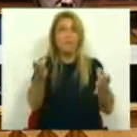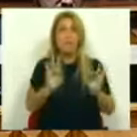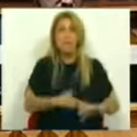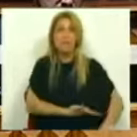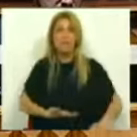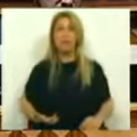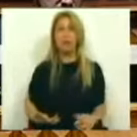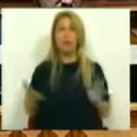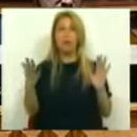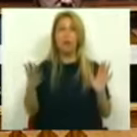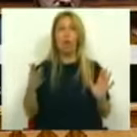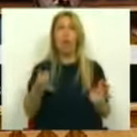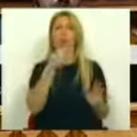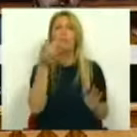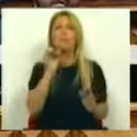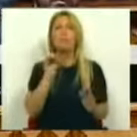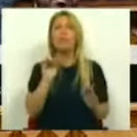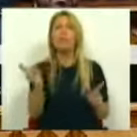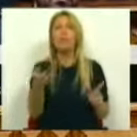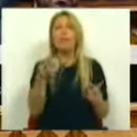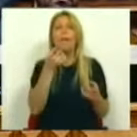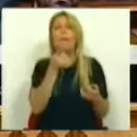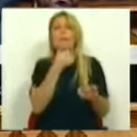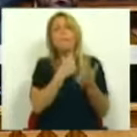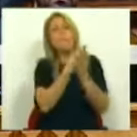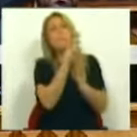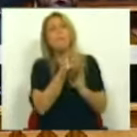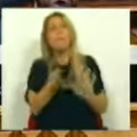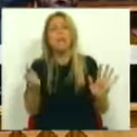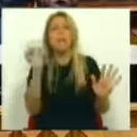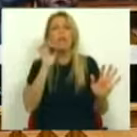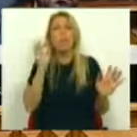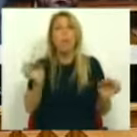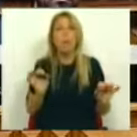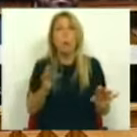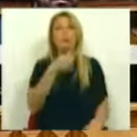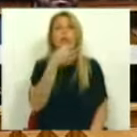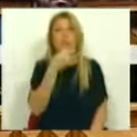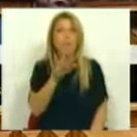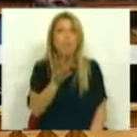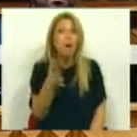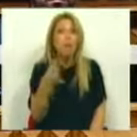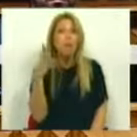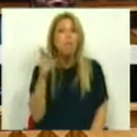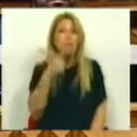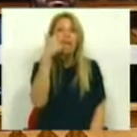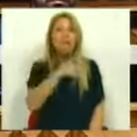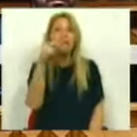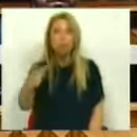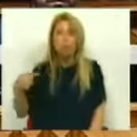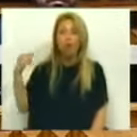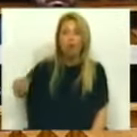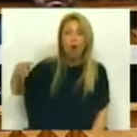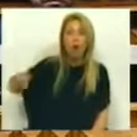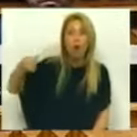uma medida despicienda, estamos a falar, mais coisa menos coisa, de 1000 pessoas que por dia veem chegar ao fim